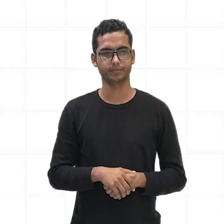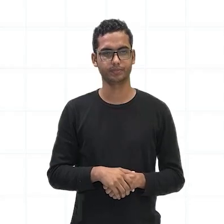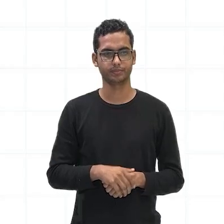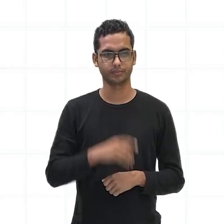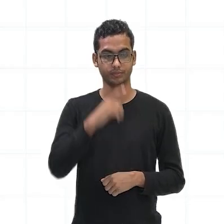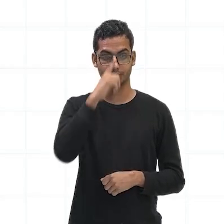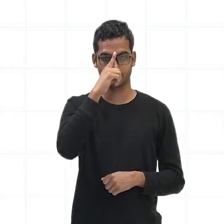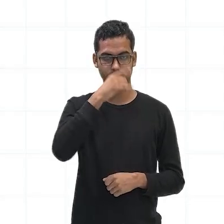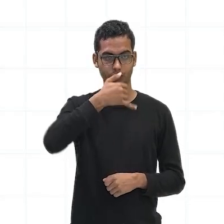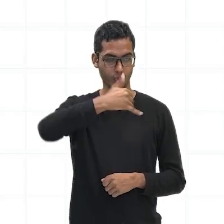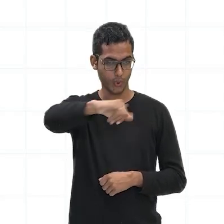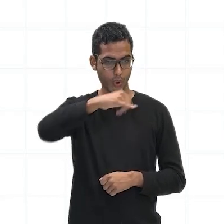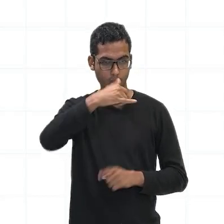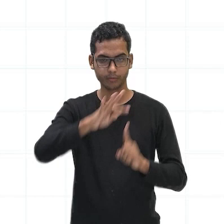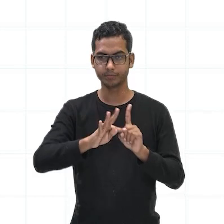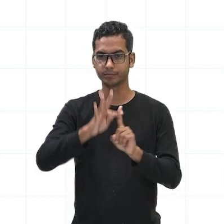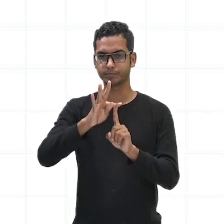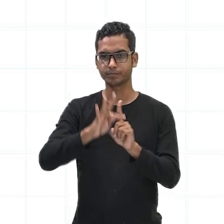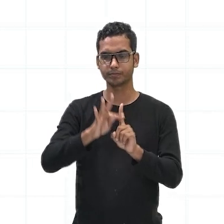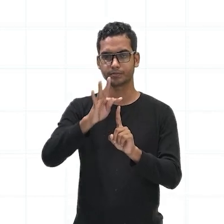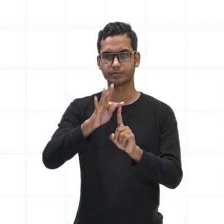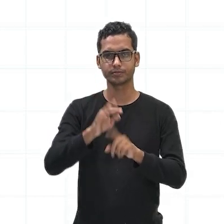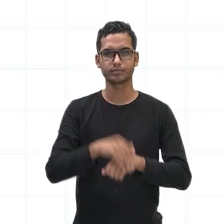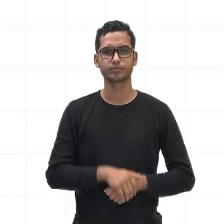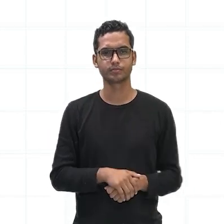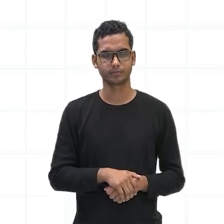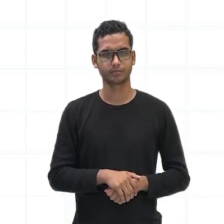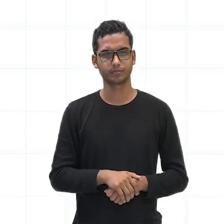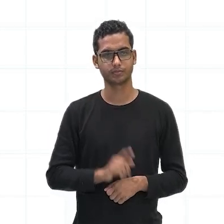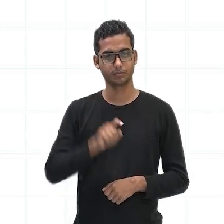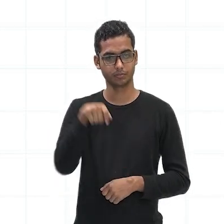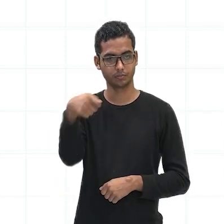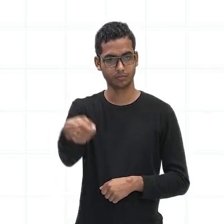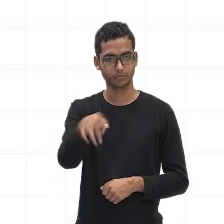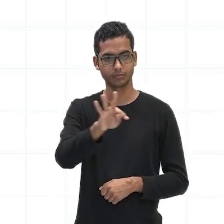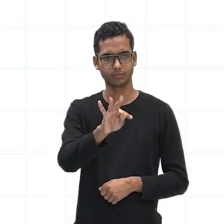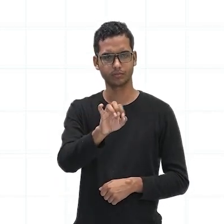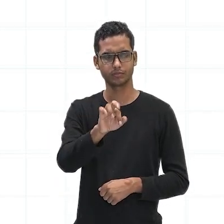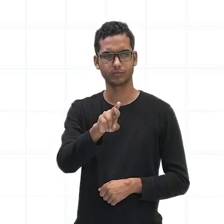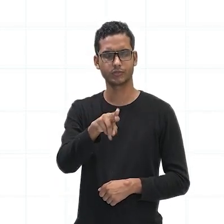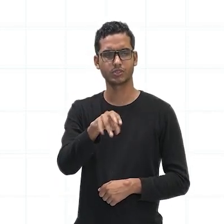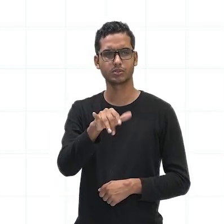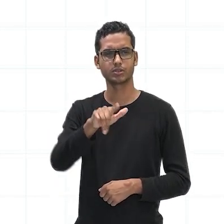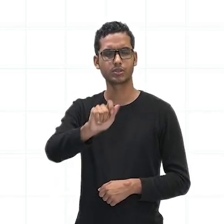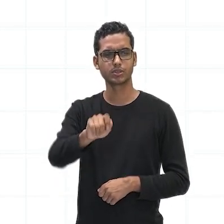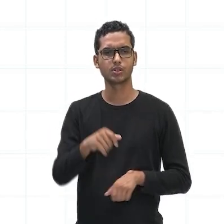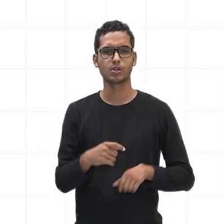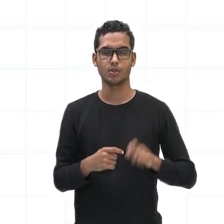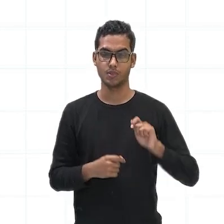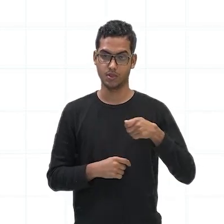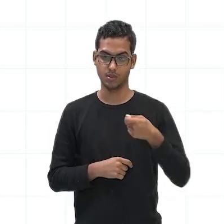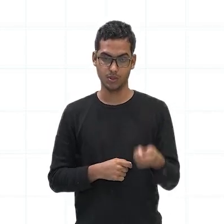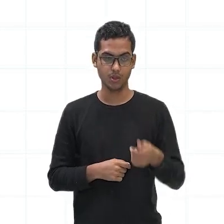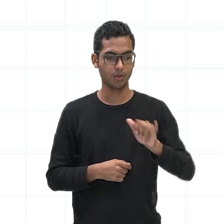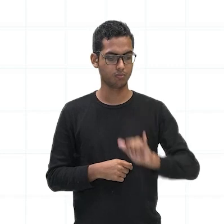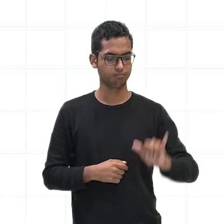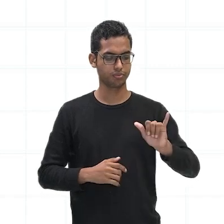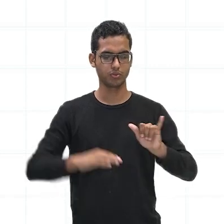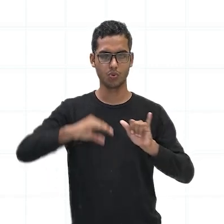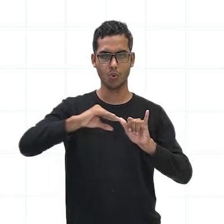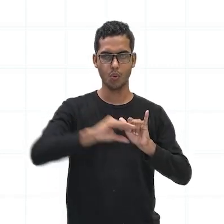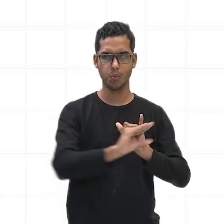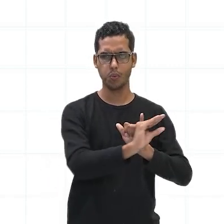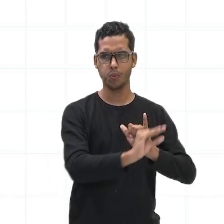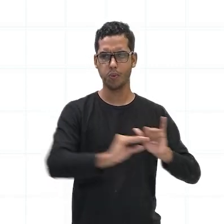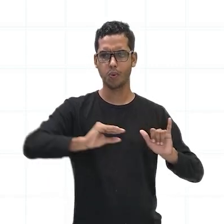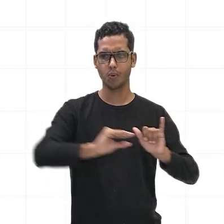imagem. A energia térmica ela está relacionada ao calor e às altas temperaturas. A